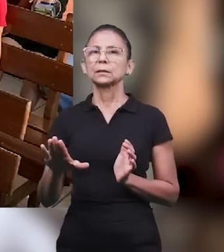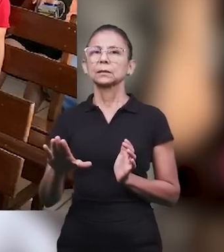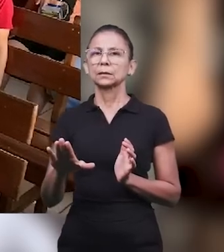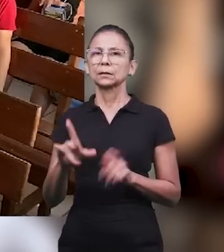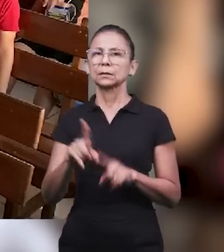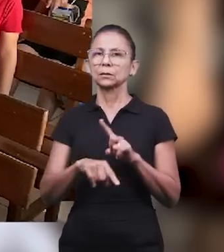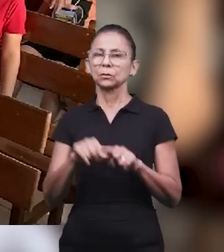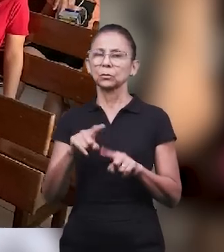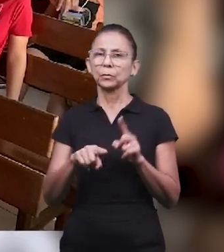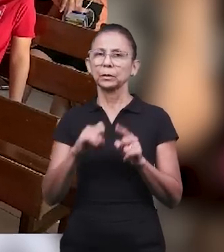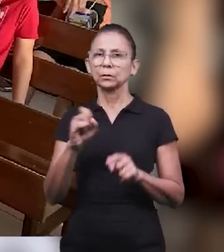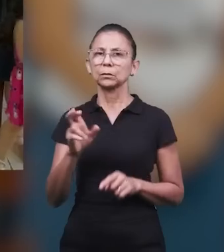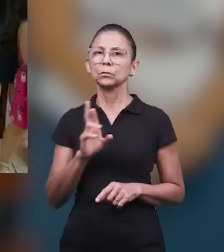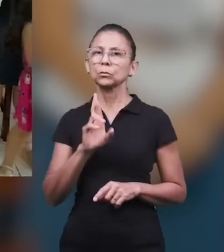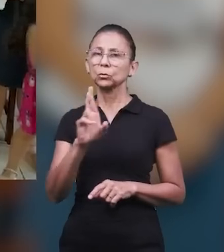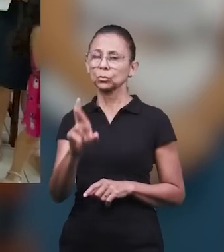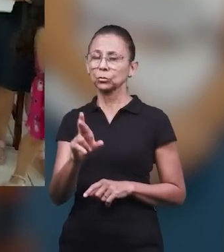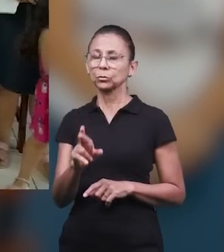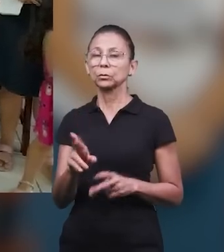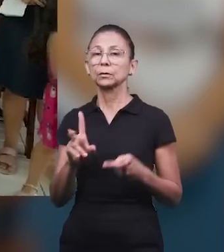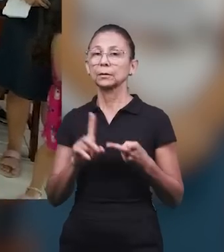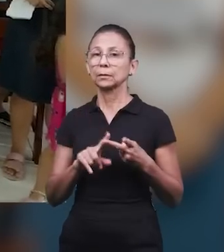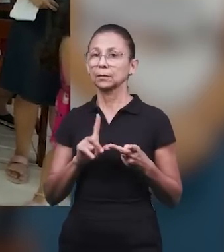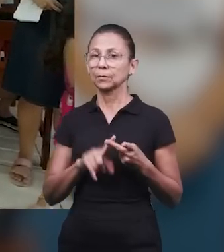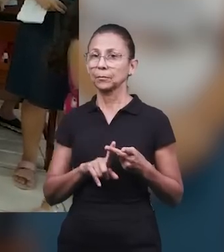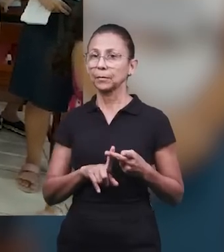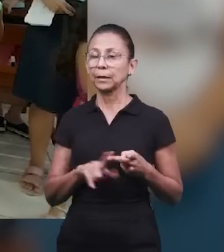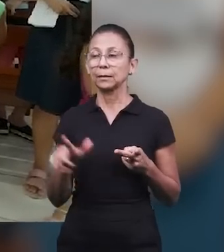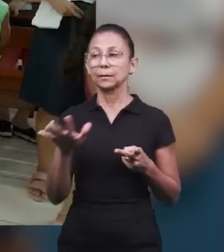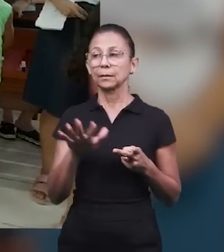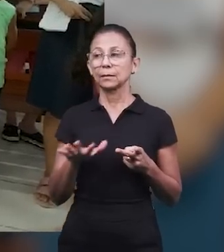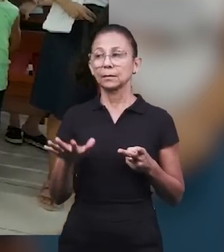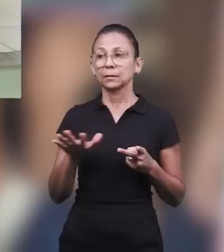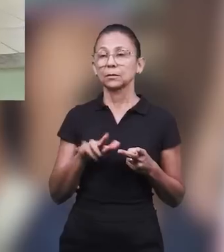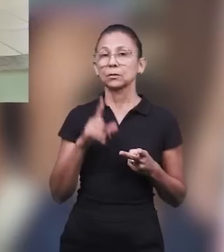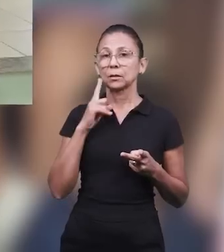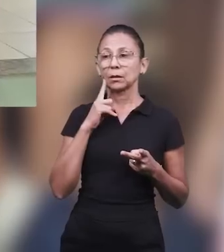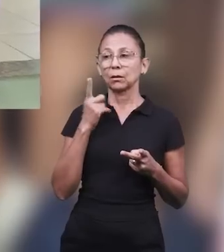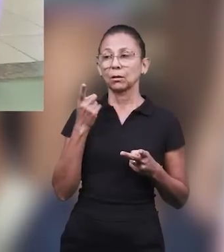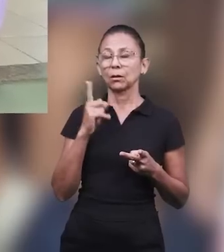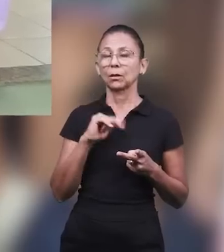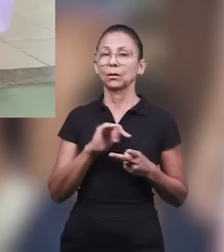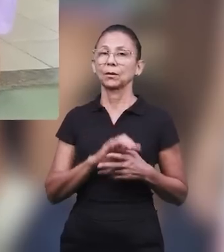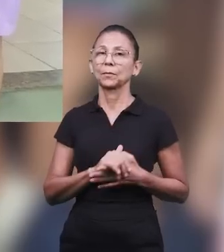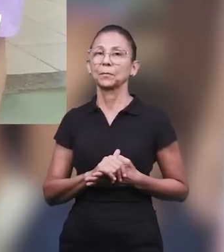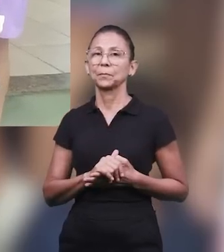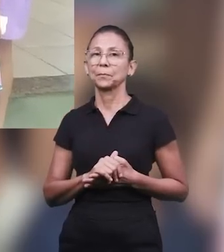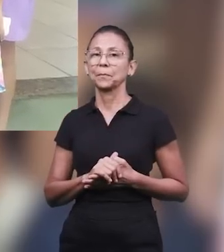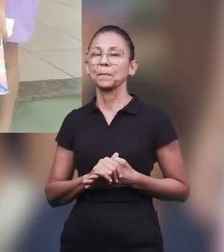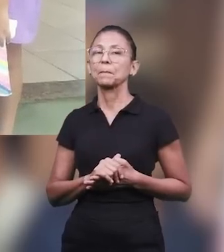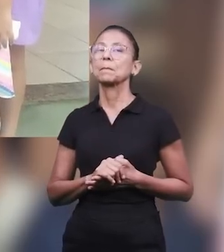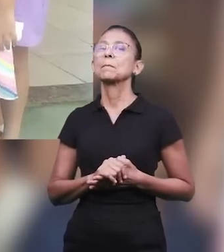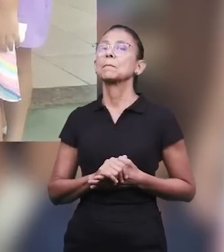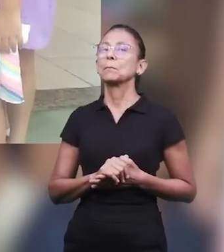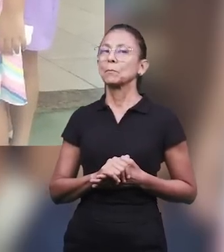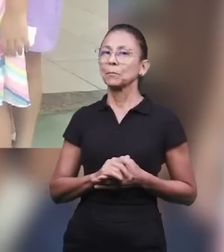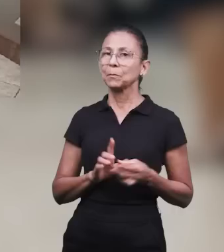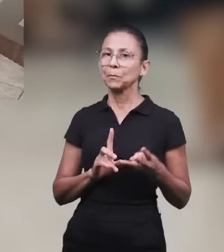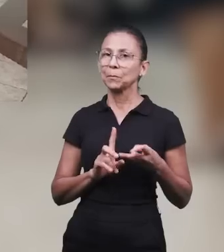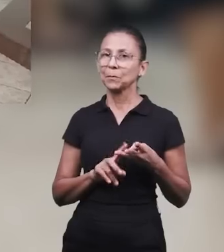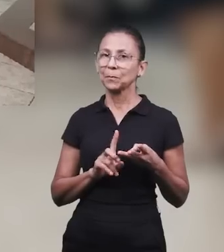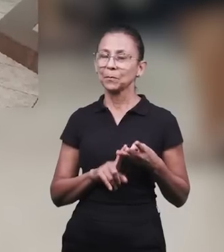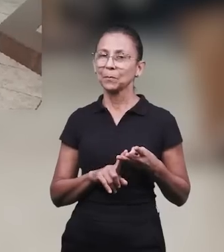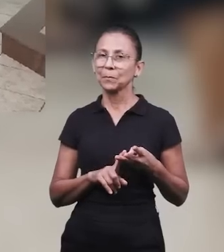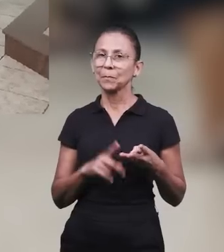igreja Bom Jardim 1, do pastor Maurício, fotos das Cias. Agora na Igreja Cristã Maranata do Bom Jardim 2,